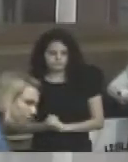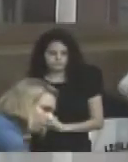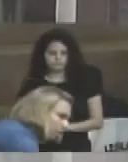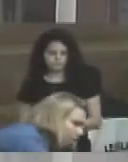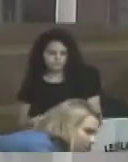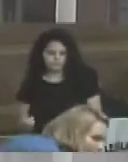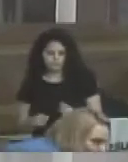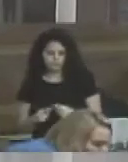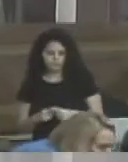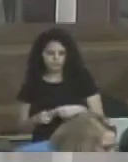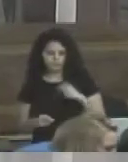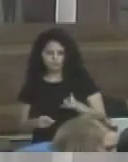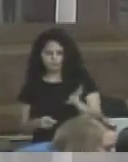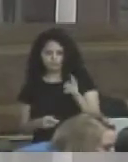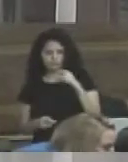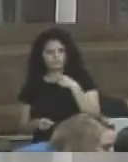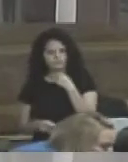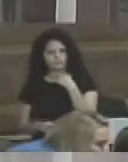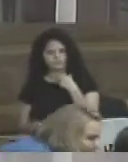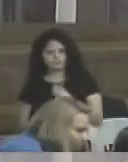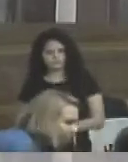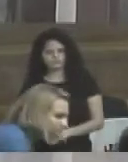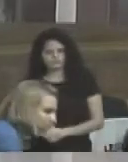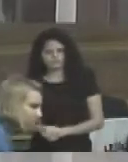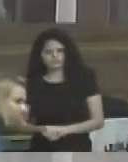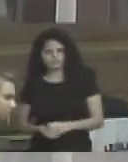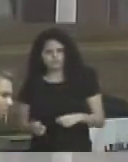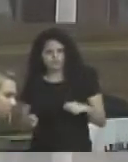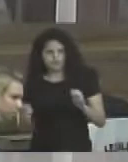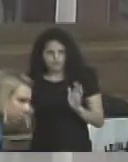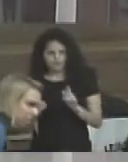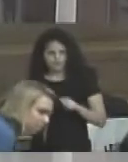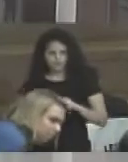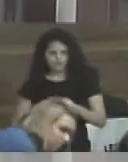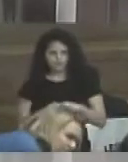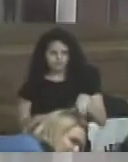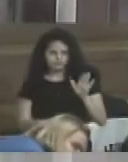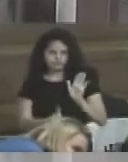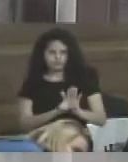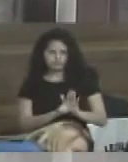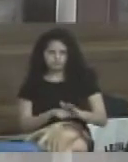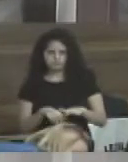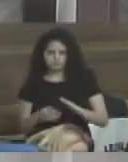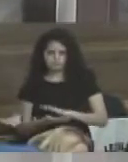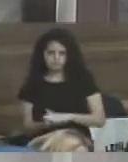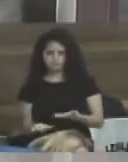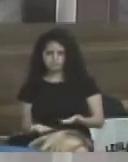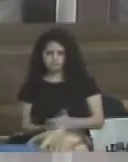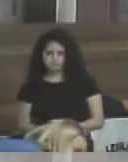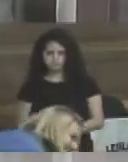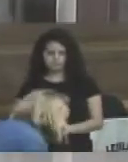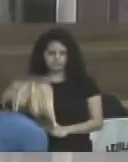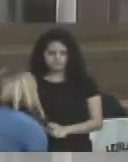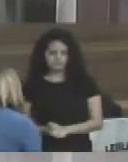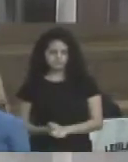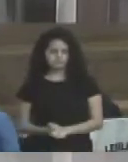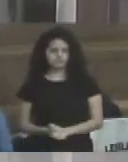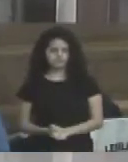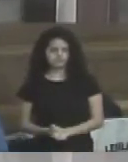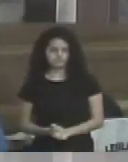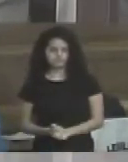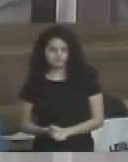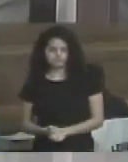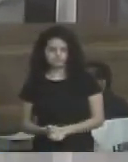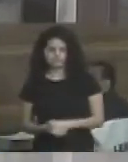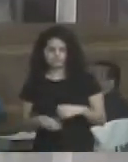dá. Vem para essa casa, vota uma lei e não cumpre, pô, virou bagunça. A gente tem que fazer essa casa